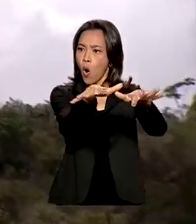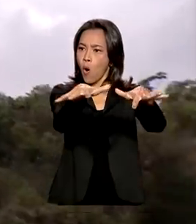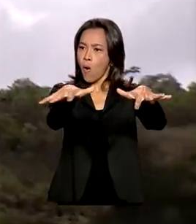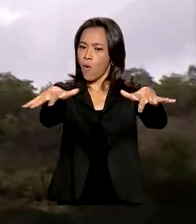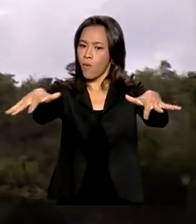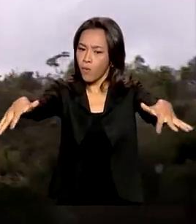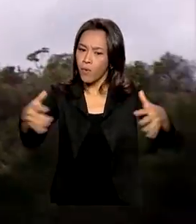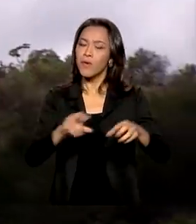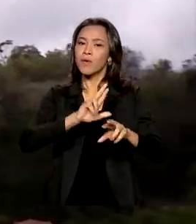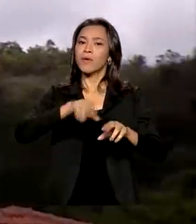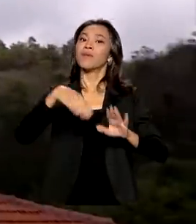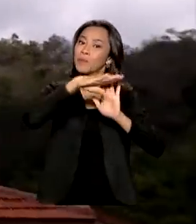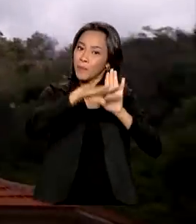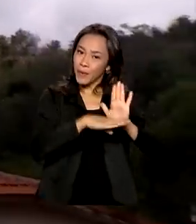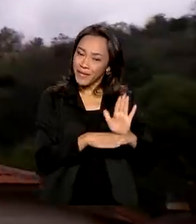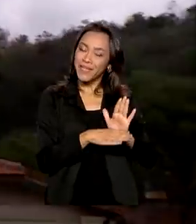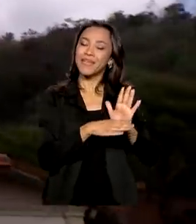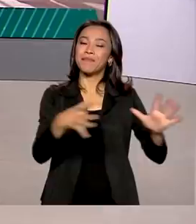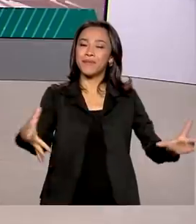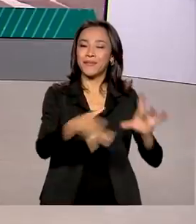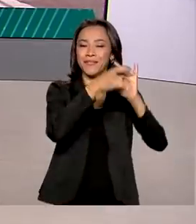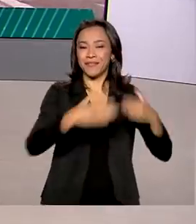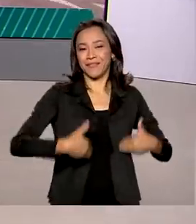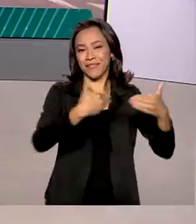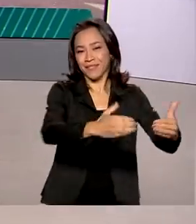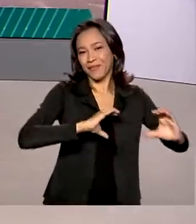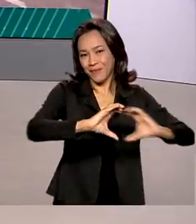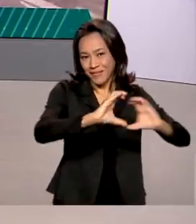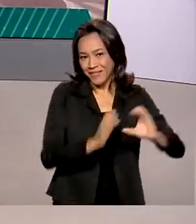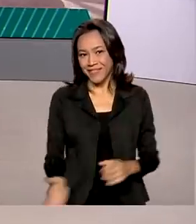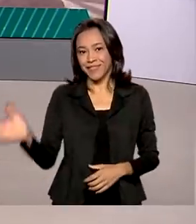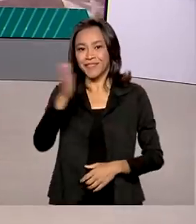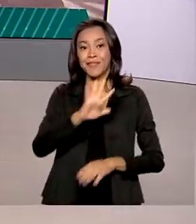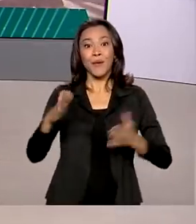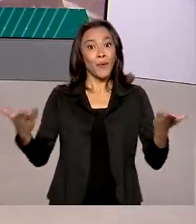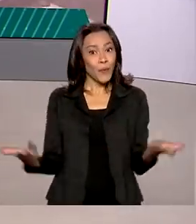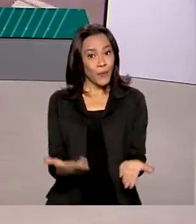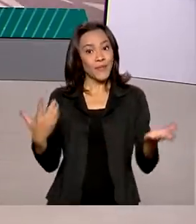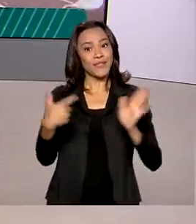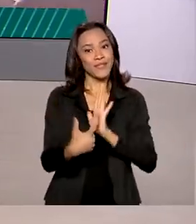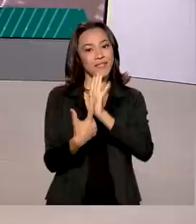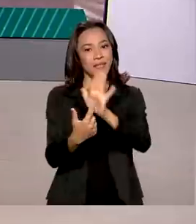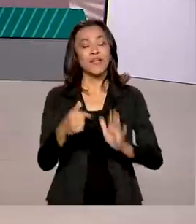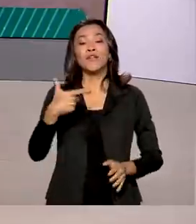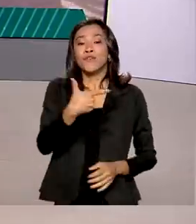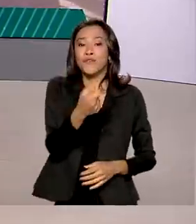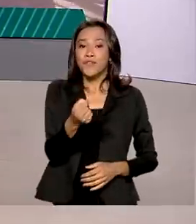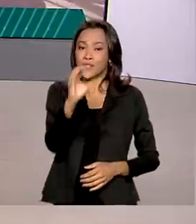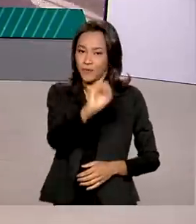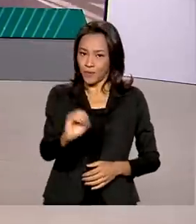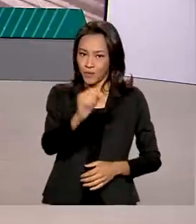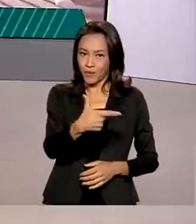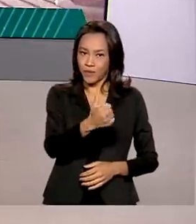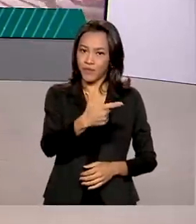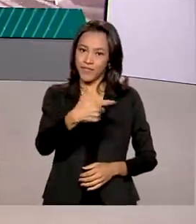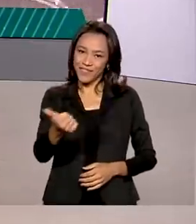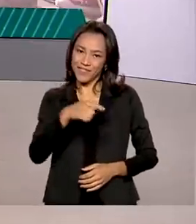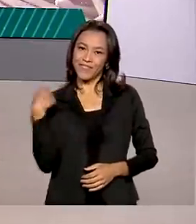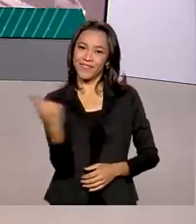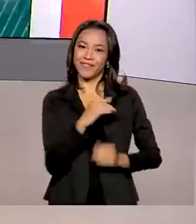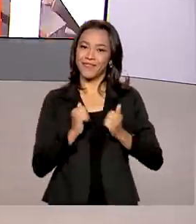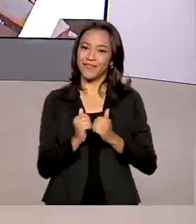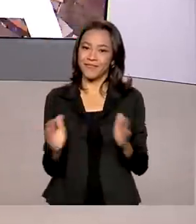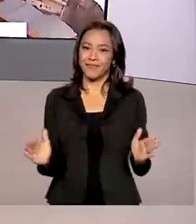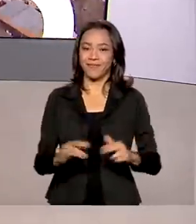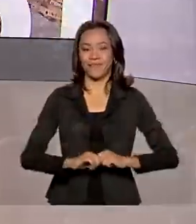digitaliza Brasil do ministério das Comunicações a edição desta quarta-feira 20 de outubro de dois mil e 21